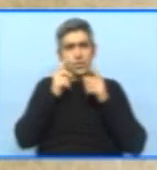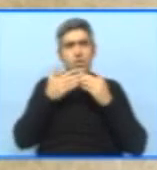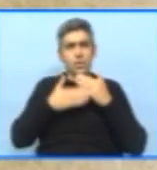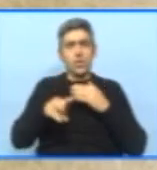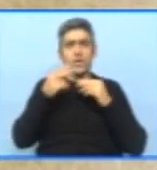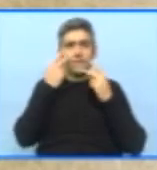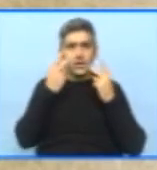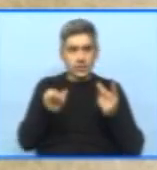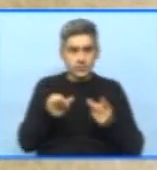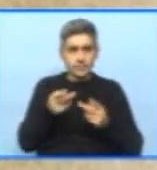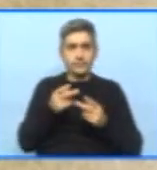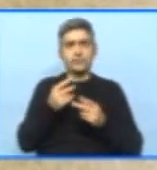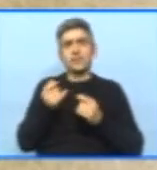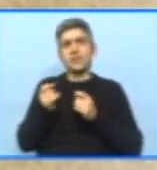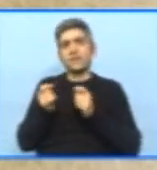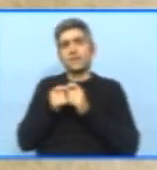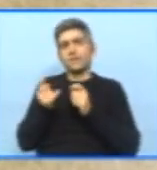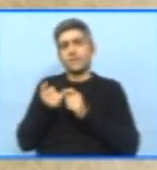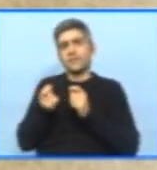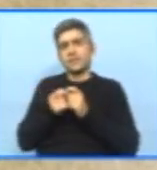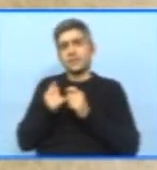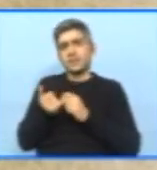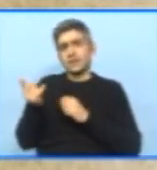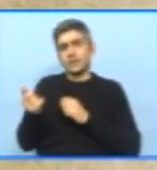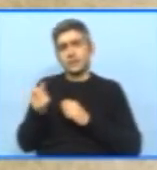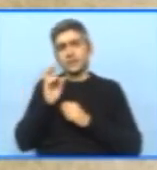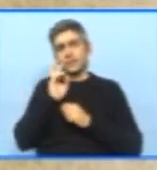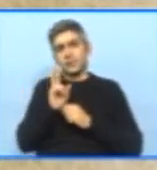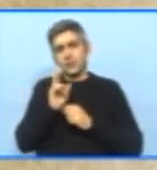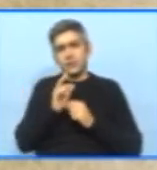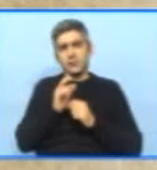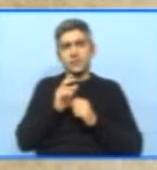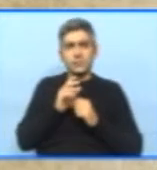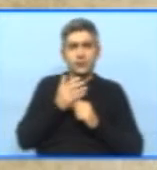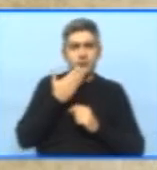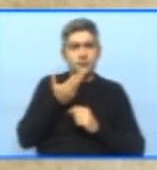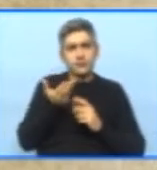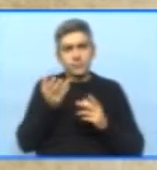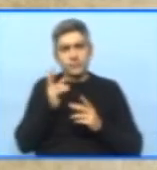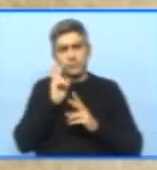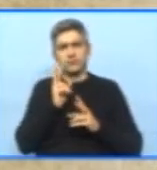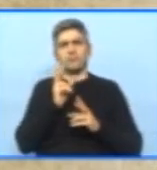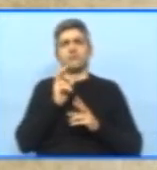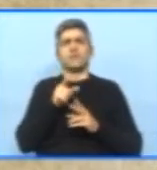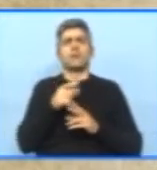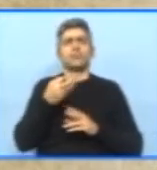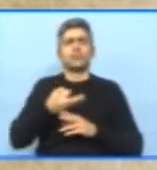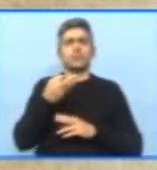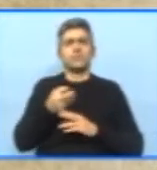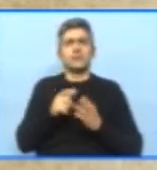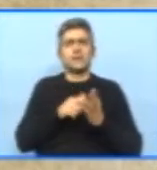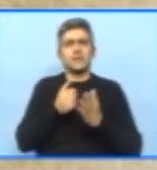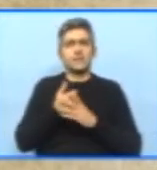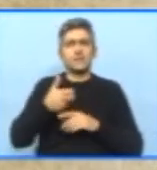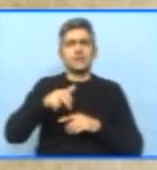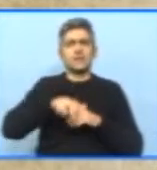Entretanto perguntavam os vizinhos e os que o viam a mendigar: não é este o que costumava estar